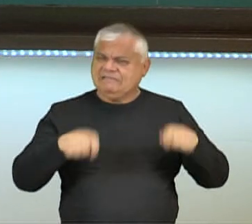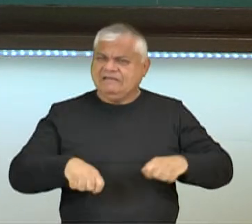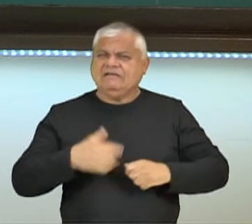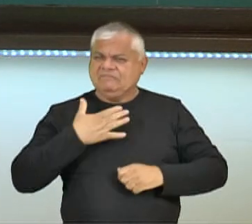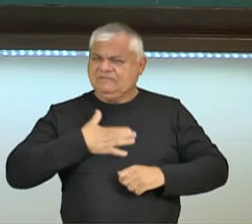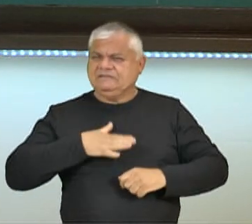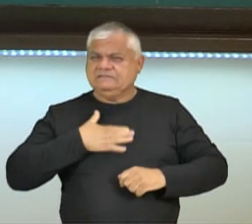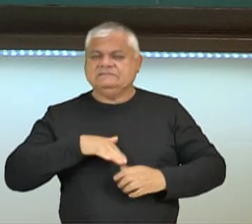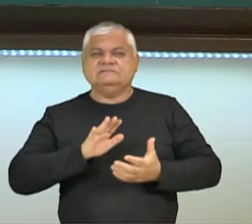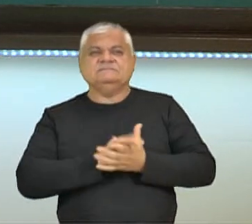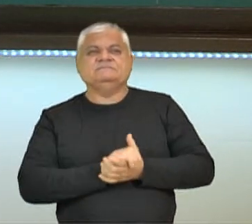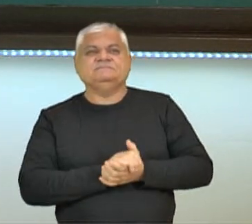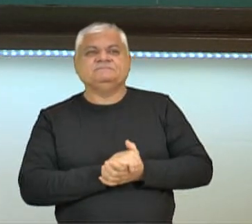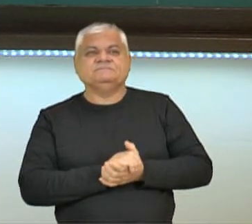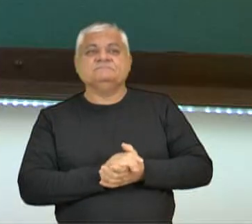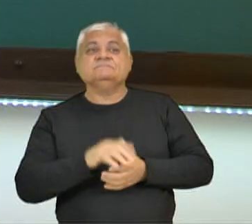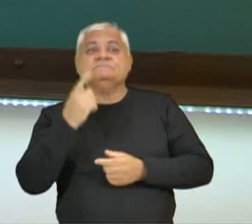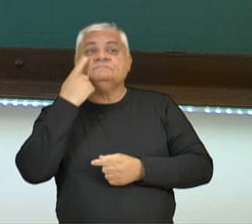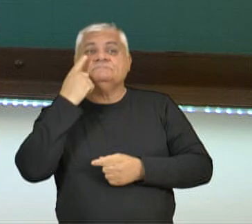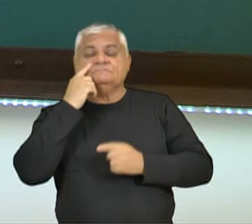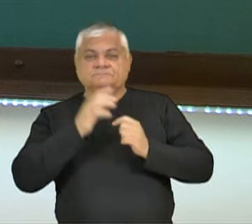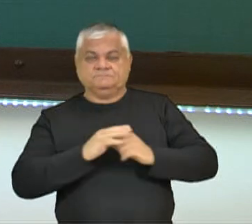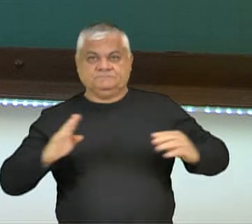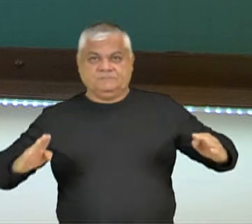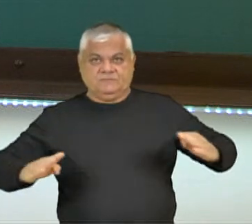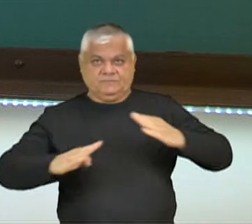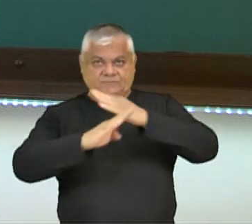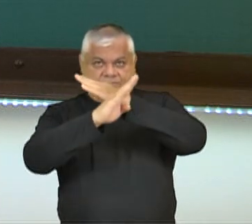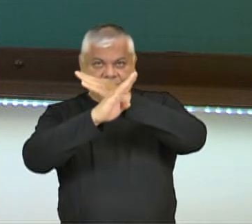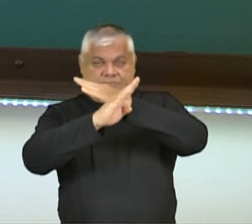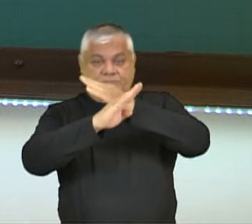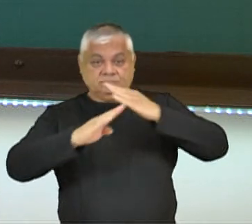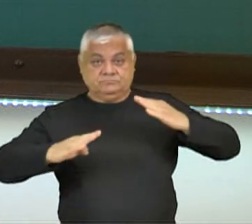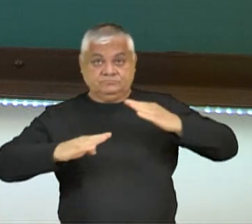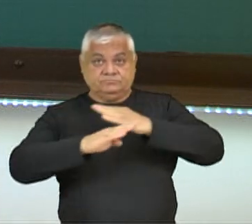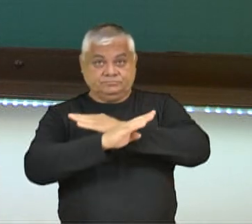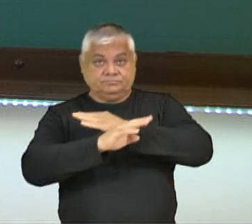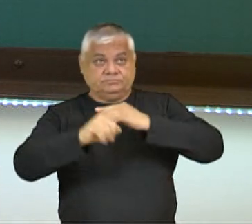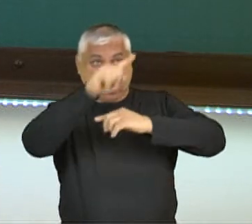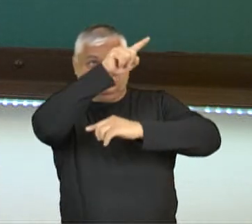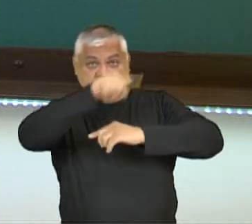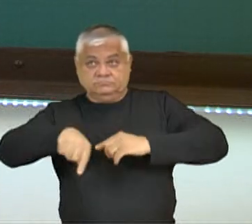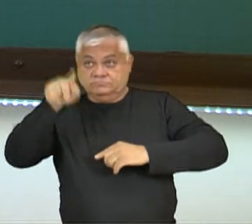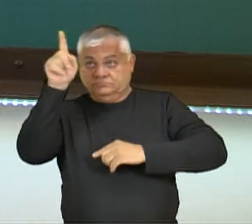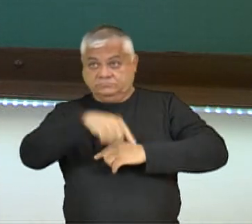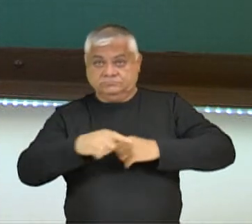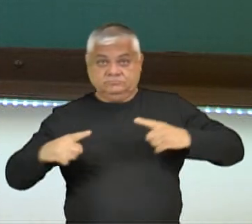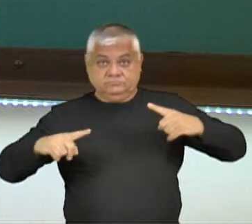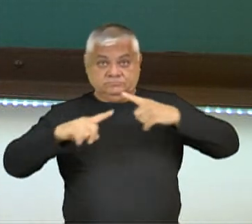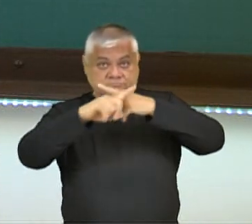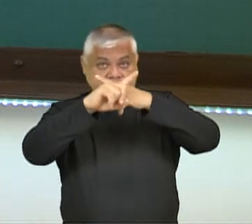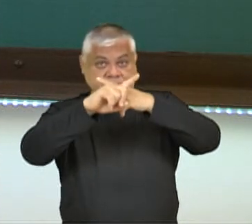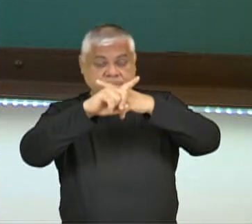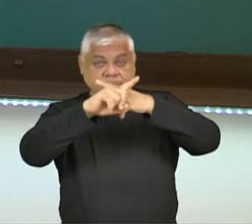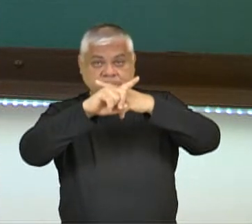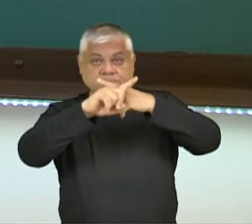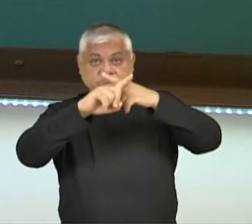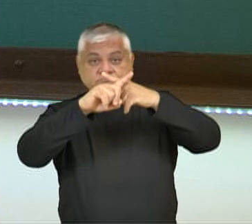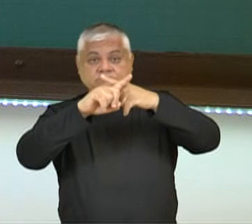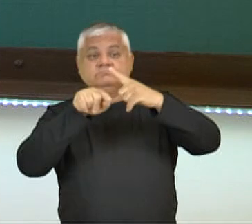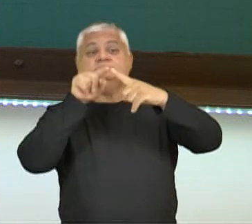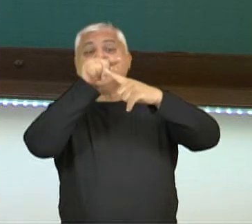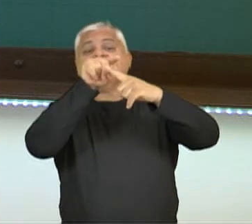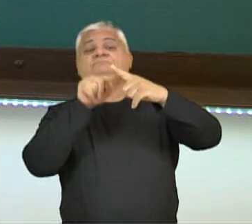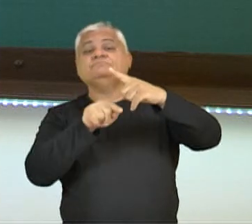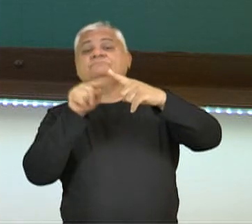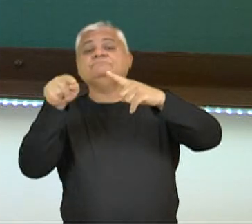bom? Então vamos lá. Então voltando para o desenho, eu tenho duas retas. Então tenho a formação de dois pares de ângulos opostos